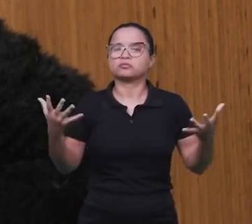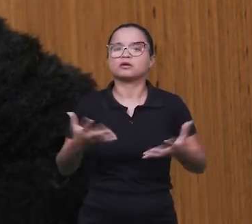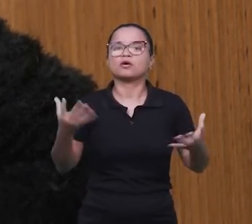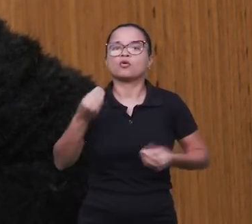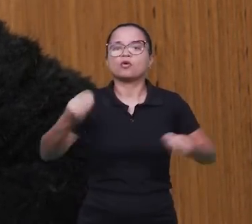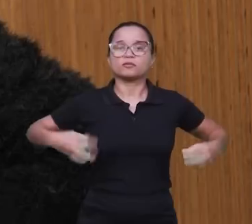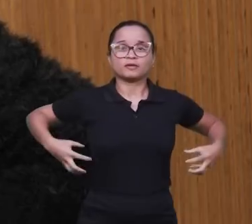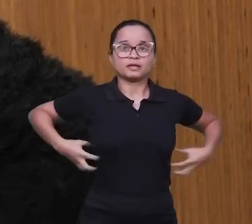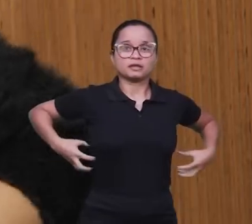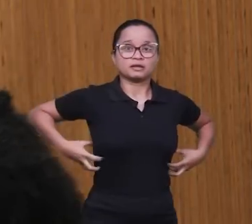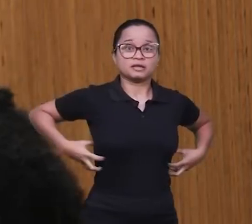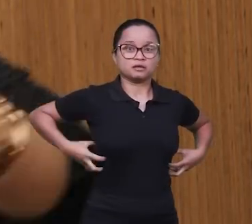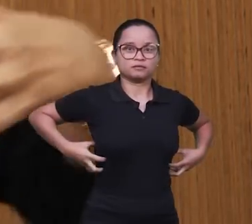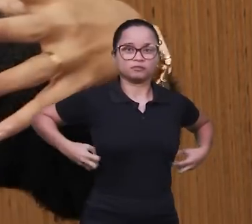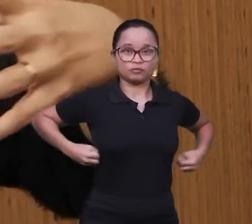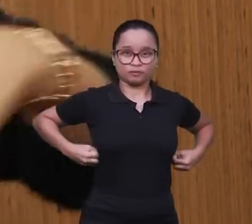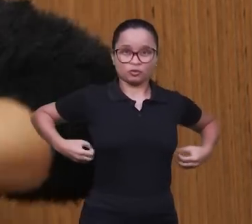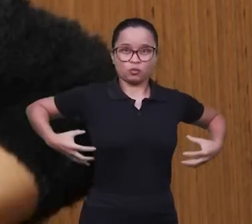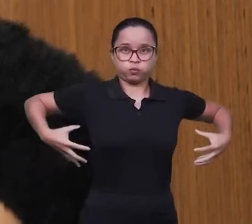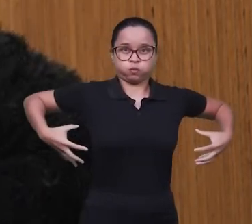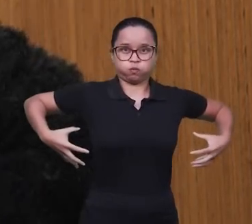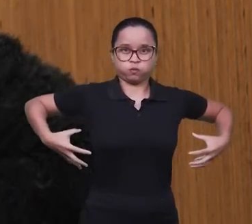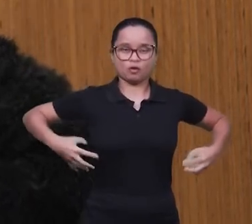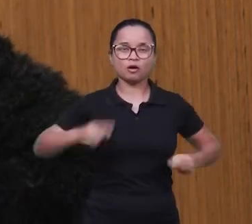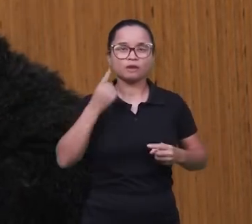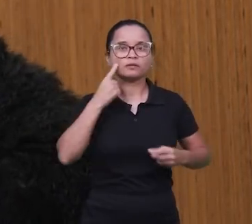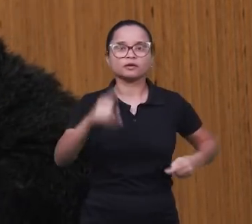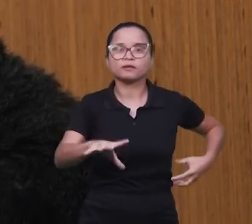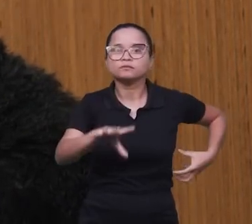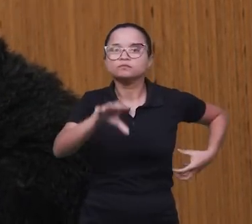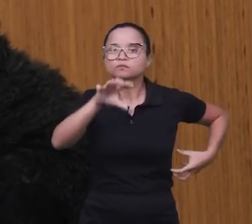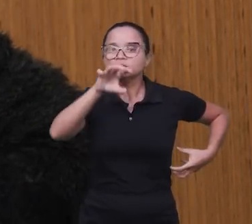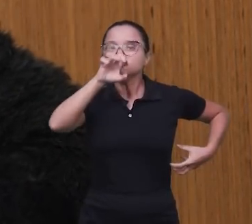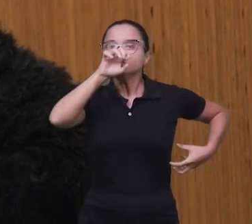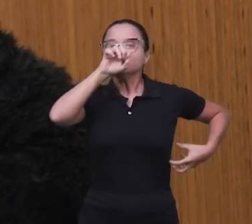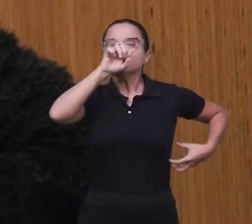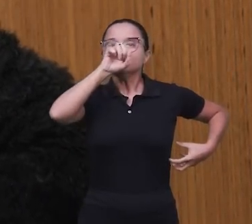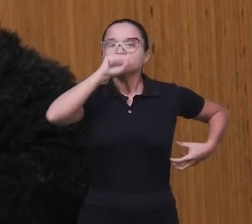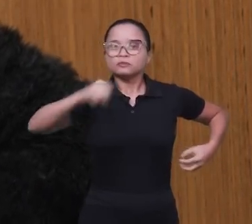das intercostais se expandindo. Vamos lá, inspirou,